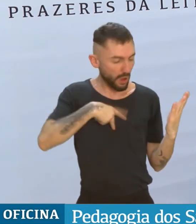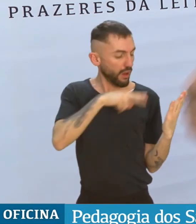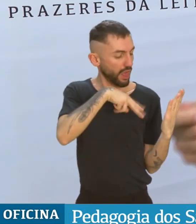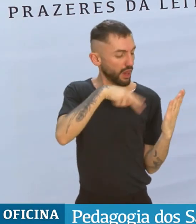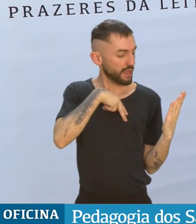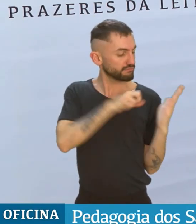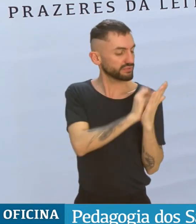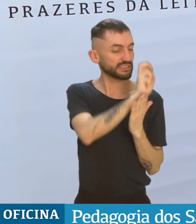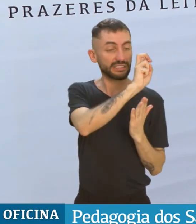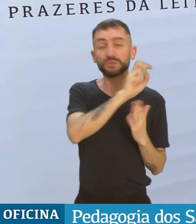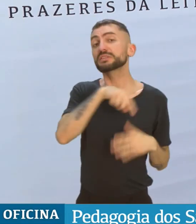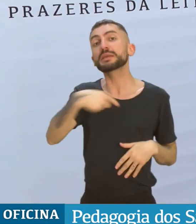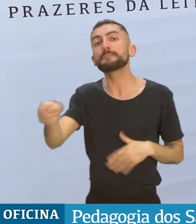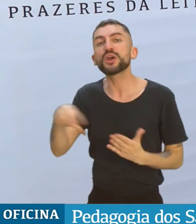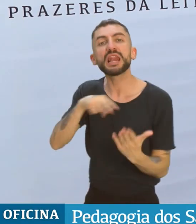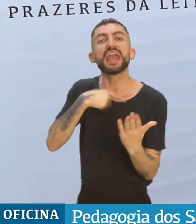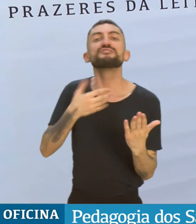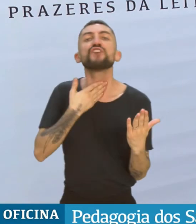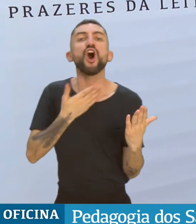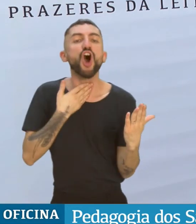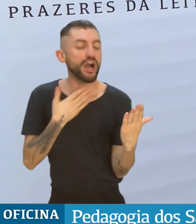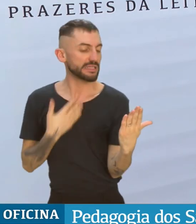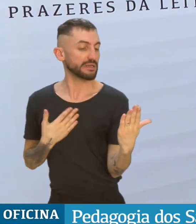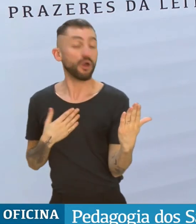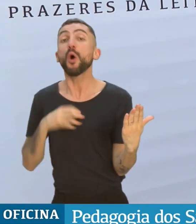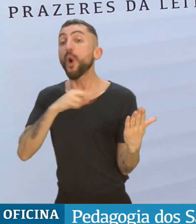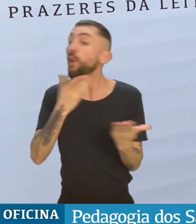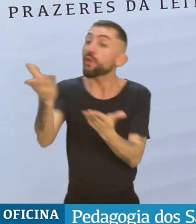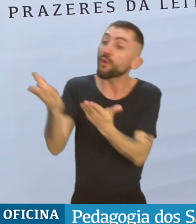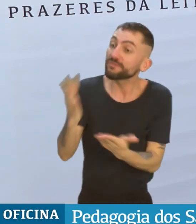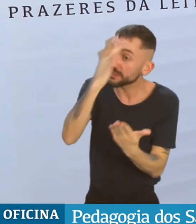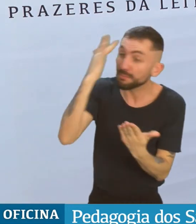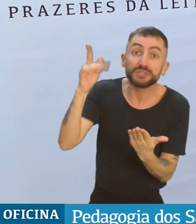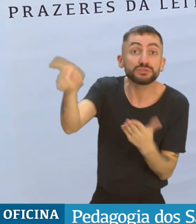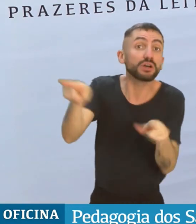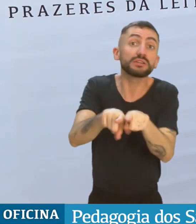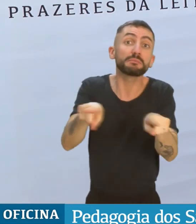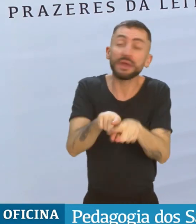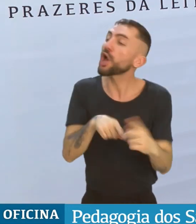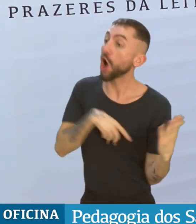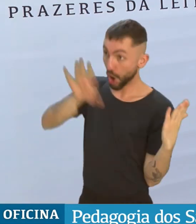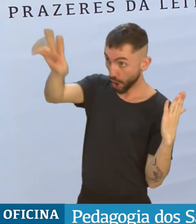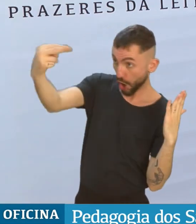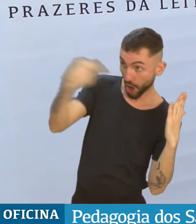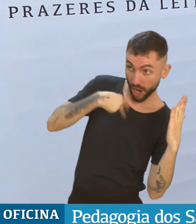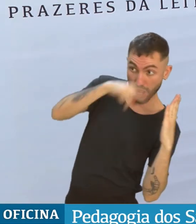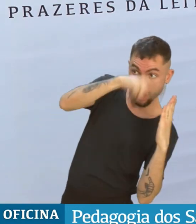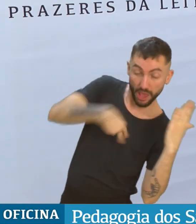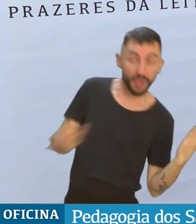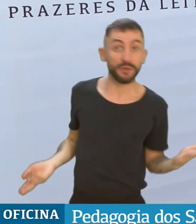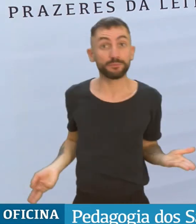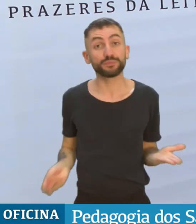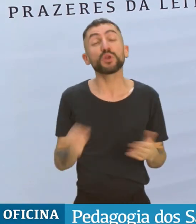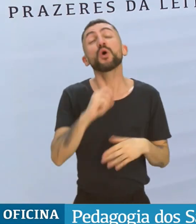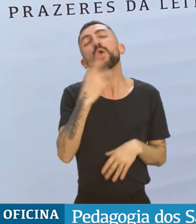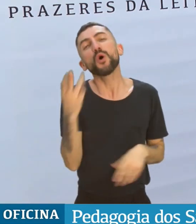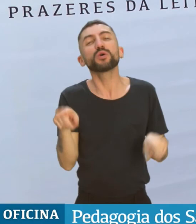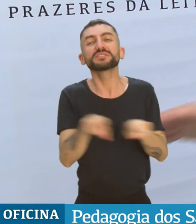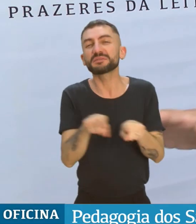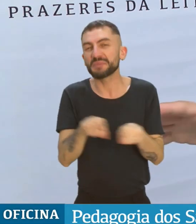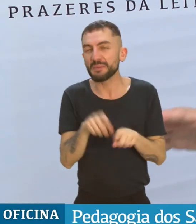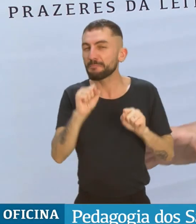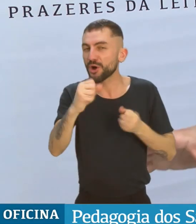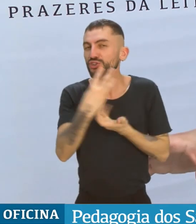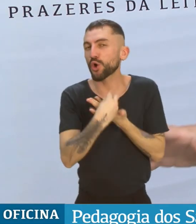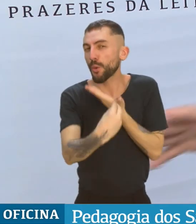Se num tempo ou de outro você puder convidar alguém para ouvir sua leitura, melhor ainda. Se você for um pouquinho mais sem vergonha, igual eu